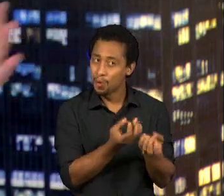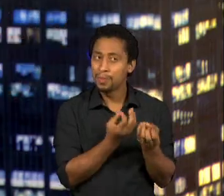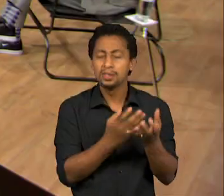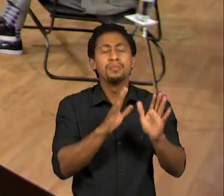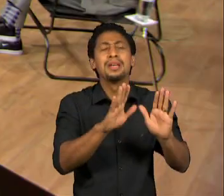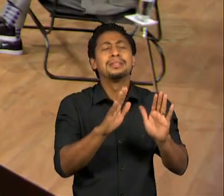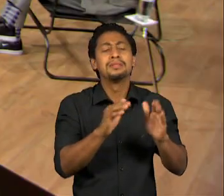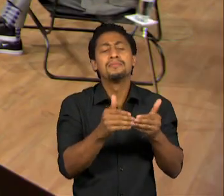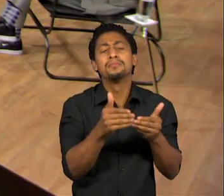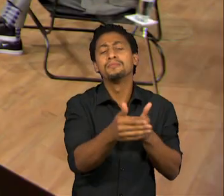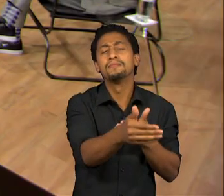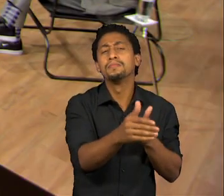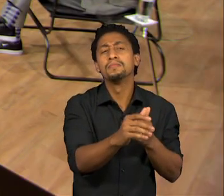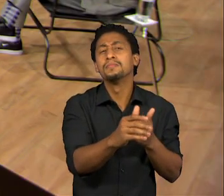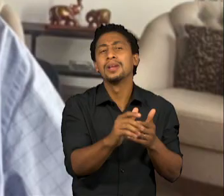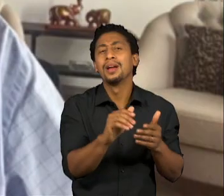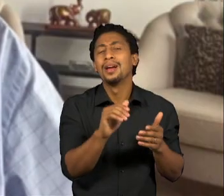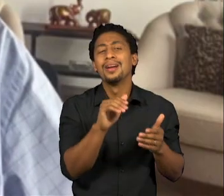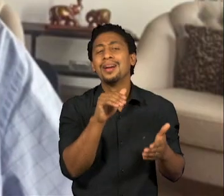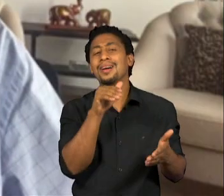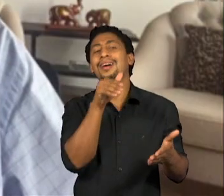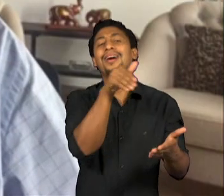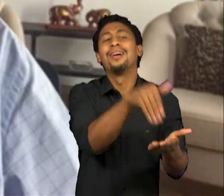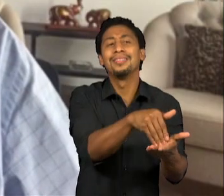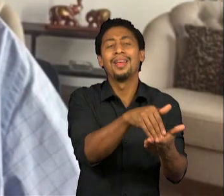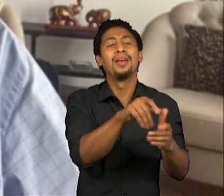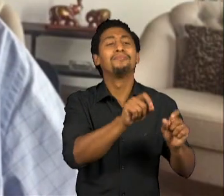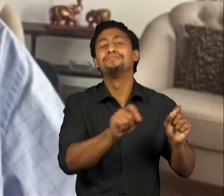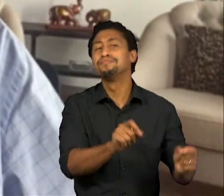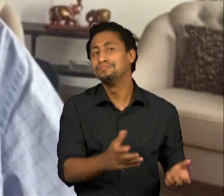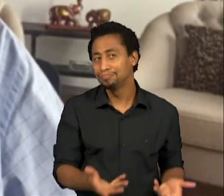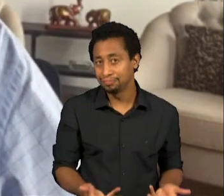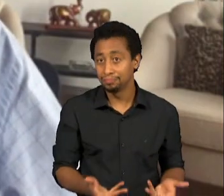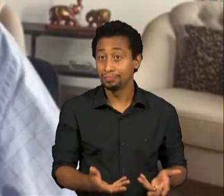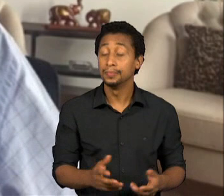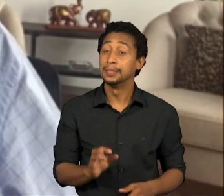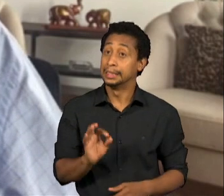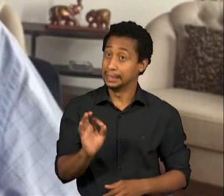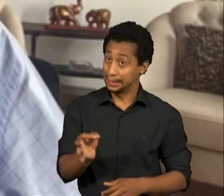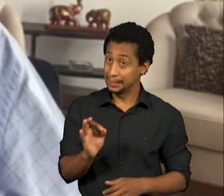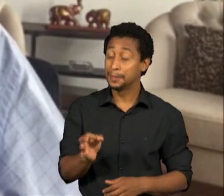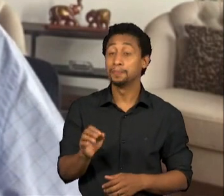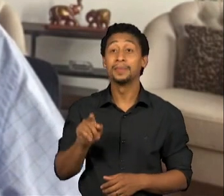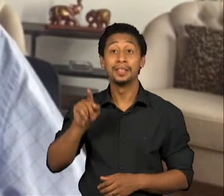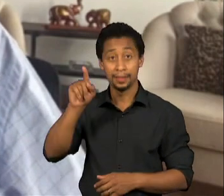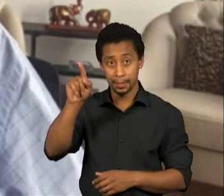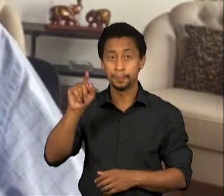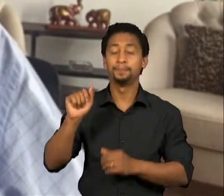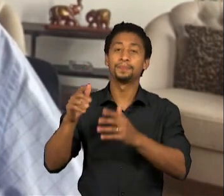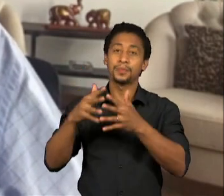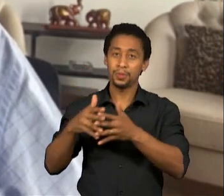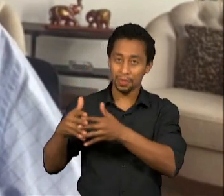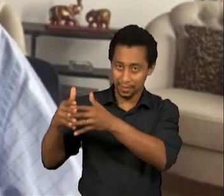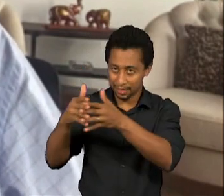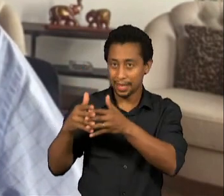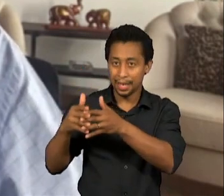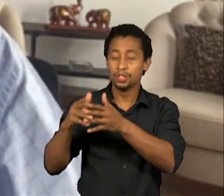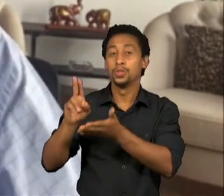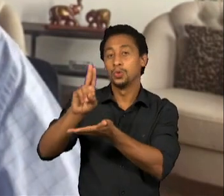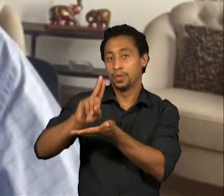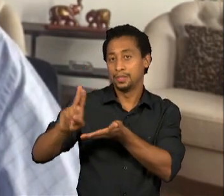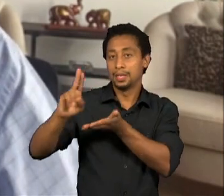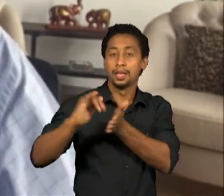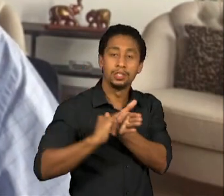ponto? Pois é. O Clay Shirby, da Universidade de Nova York, ele fez um livro chamado Lá Vem Todo Mundo. É o poder